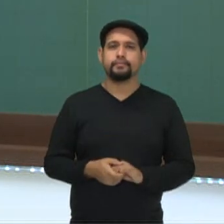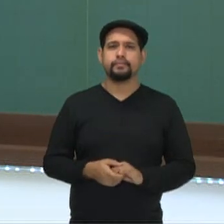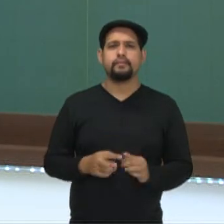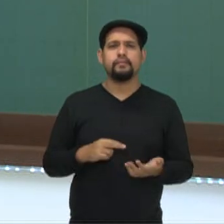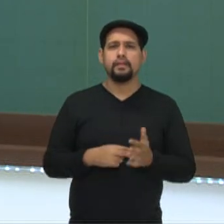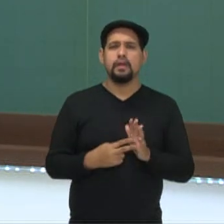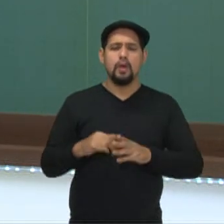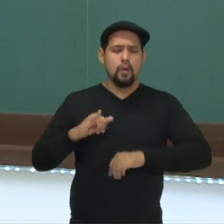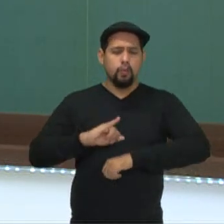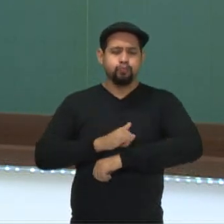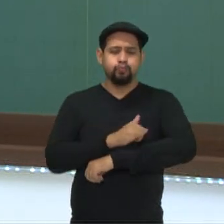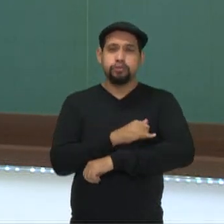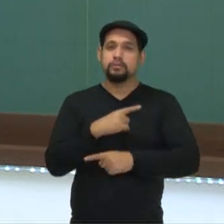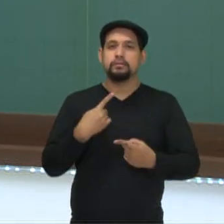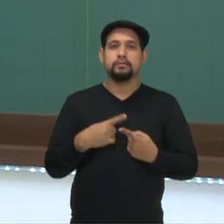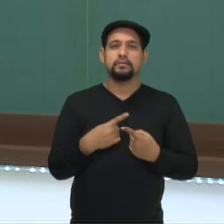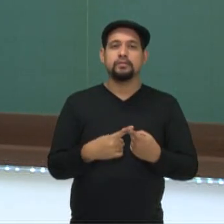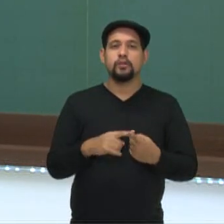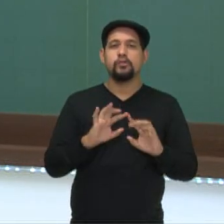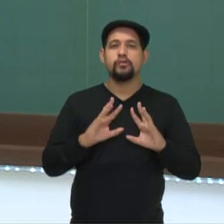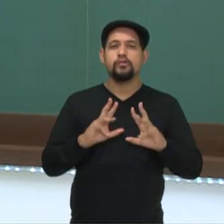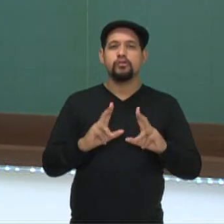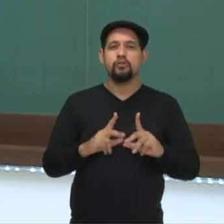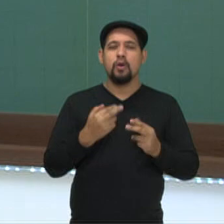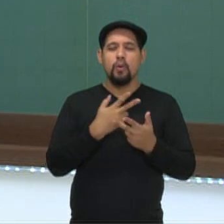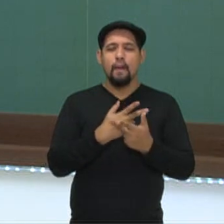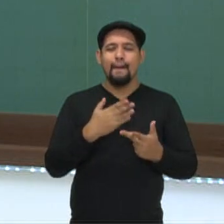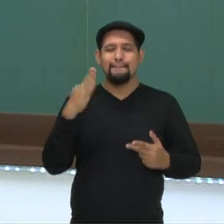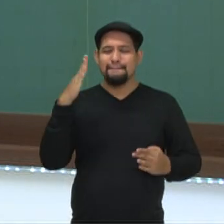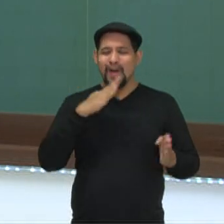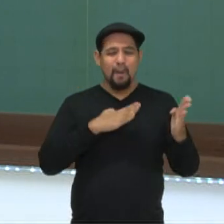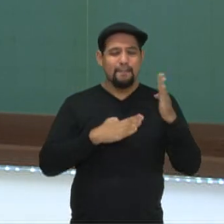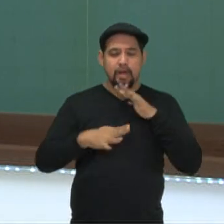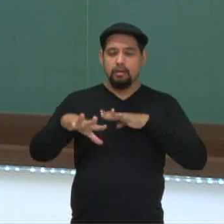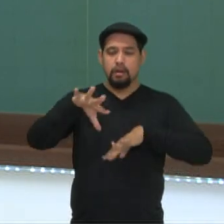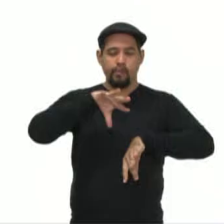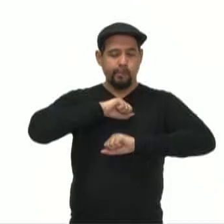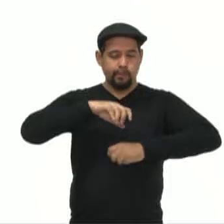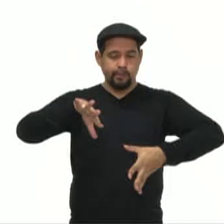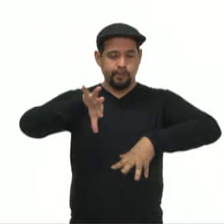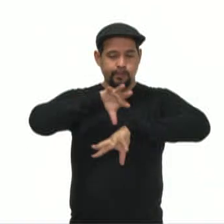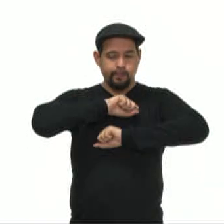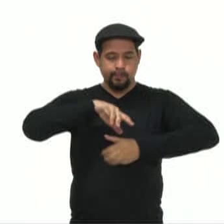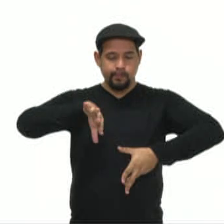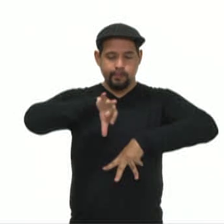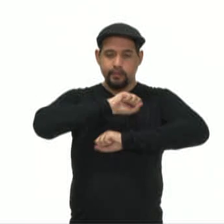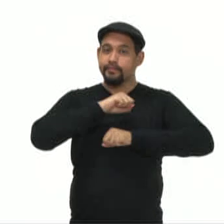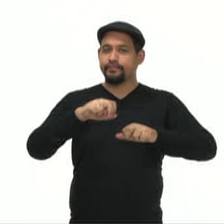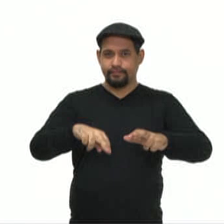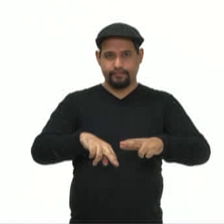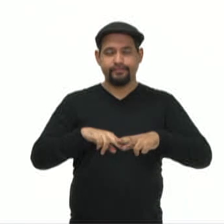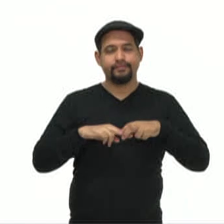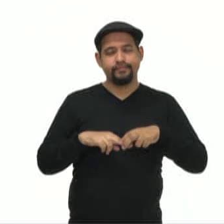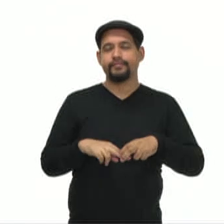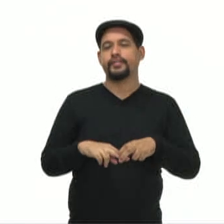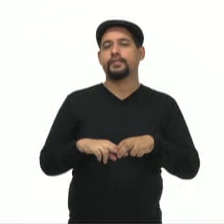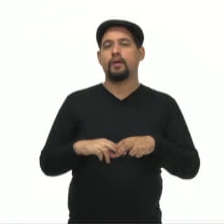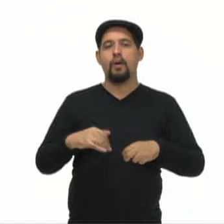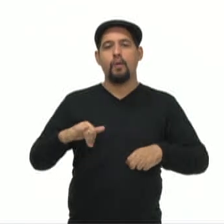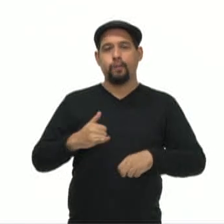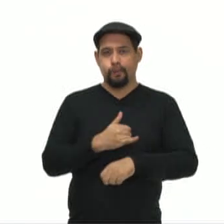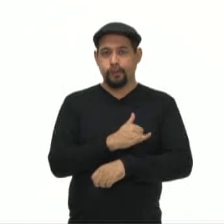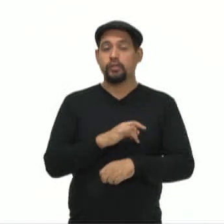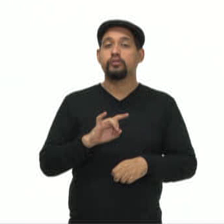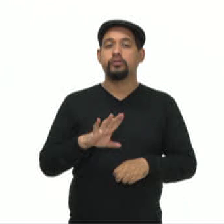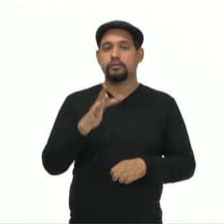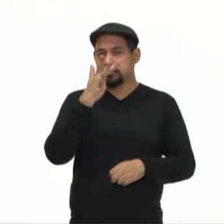mais cheinho porque ele vai absorver todos os males da terra. É um templo muito bonito, onde só os monges que